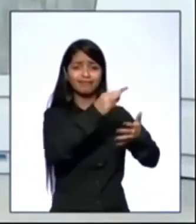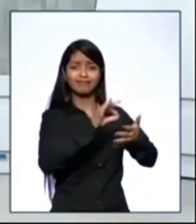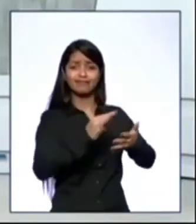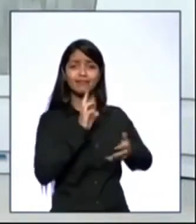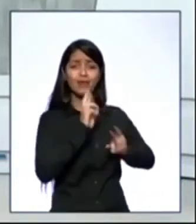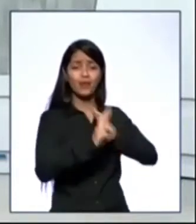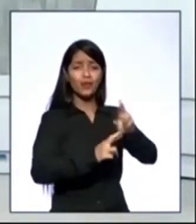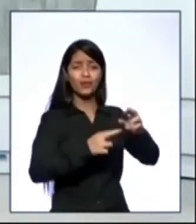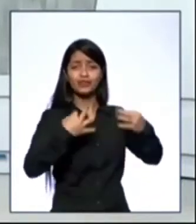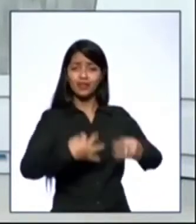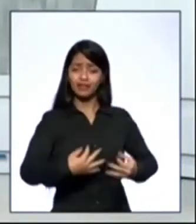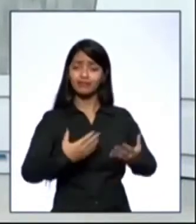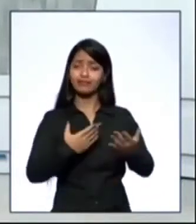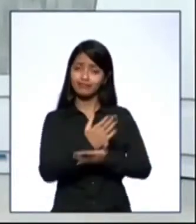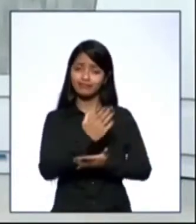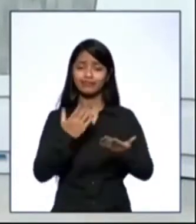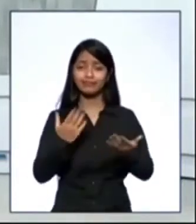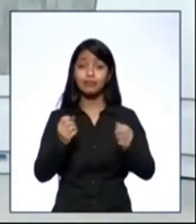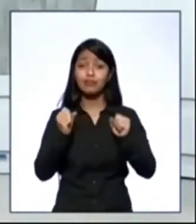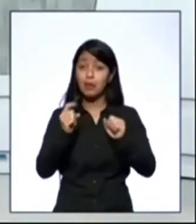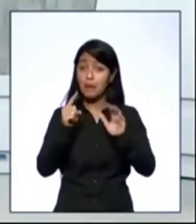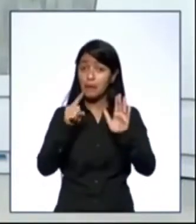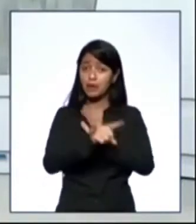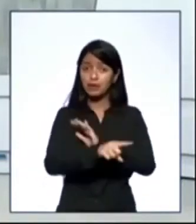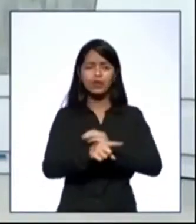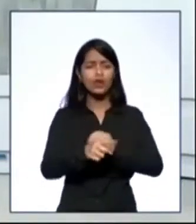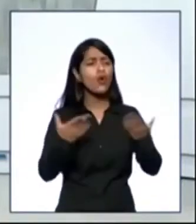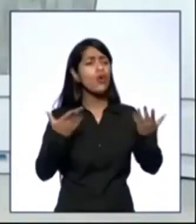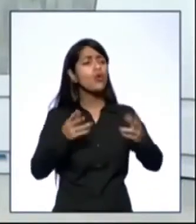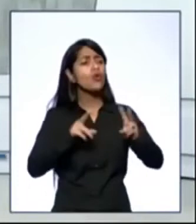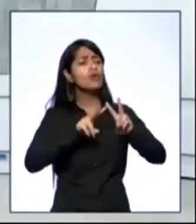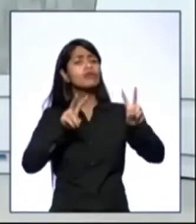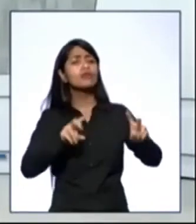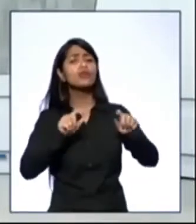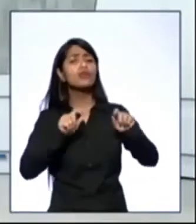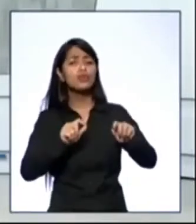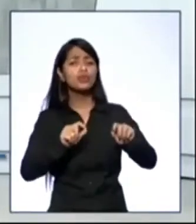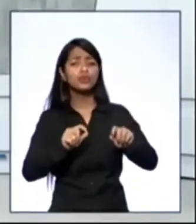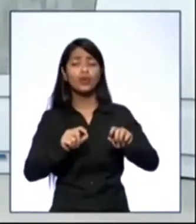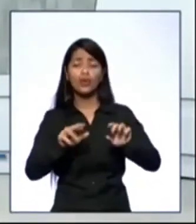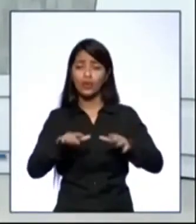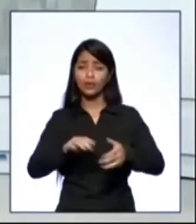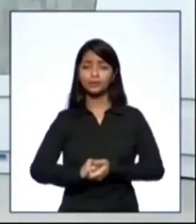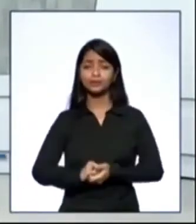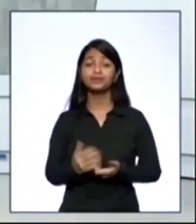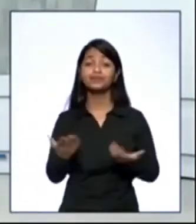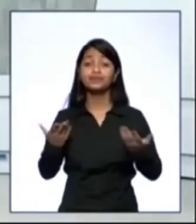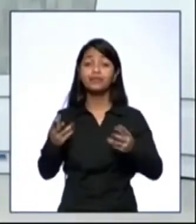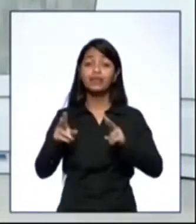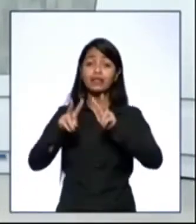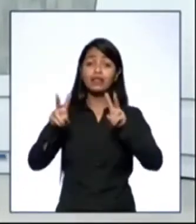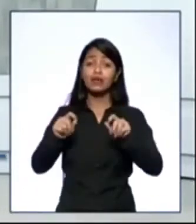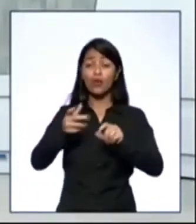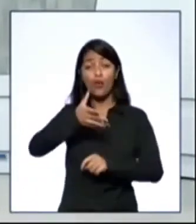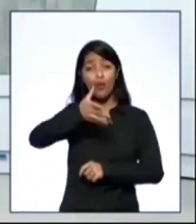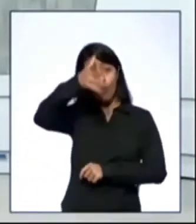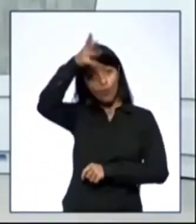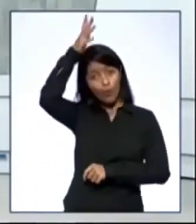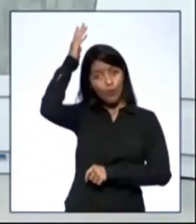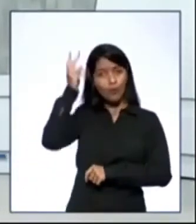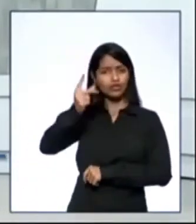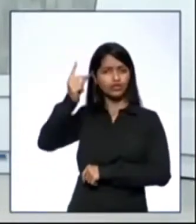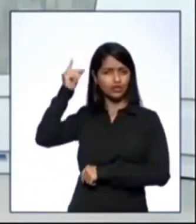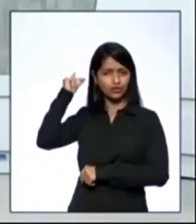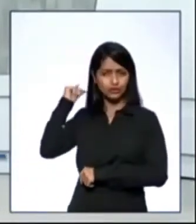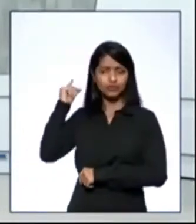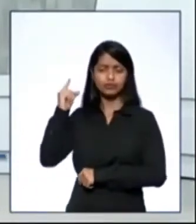que a gente vai fazer. Você vai perguntar, Gui, qual assunto você pegou hoje, do que a gente vai trocar ideia? Galera, hoje a gente troca uma ideia sobre Roma Antiga. E aí eu